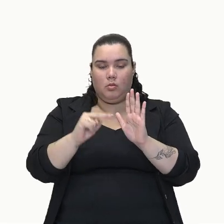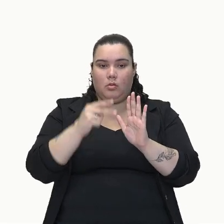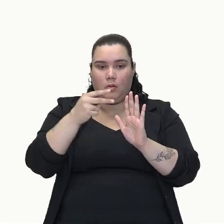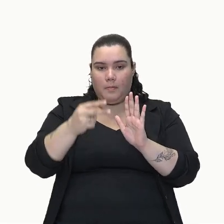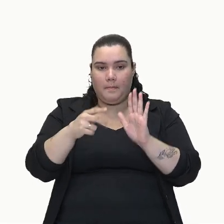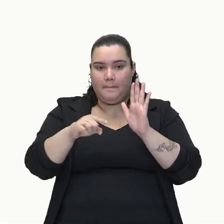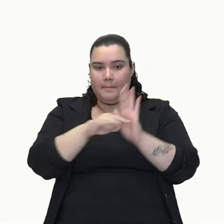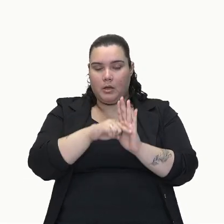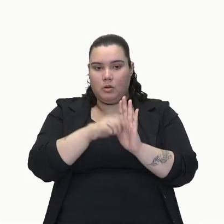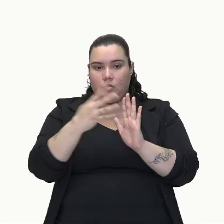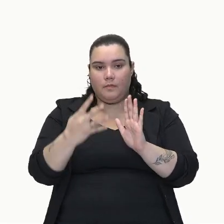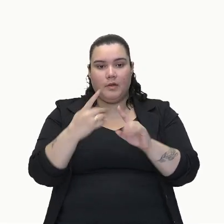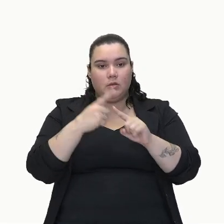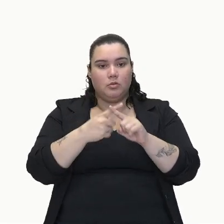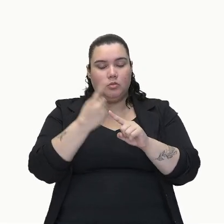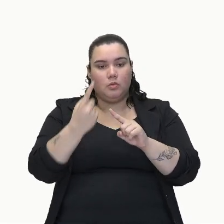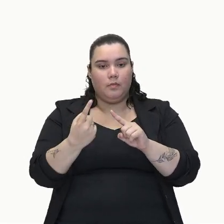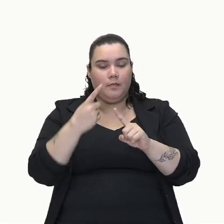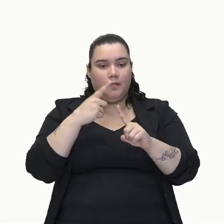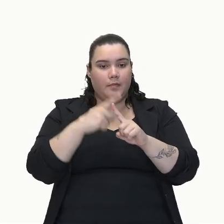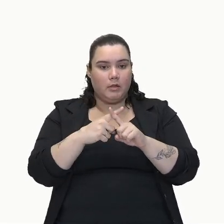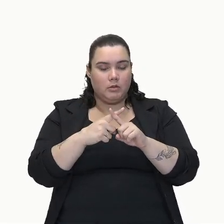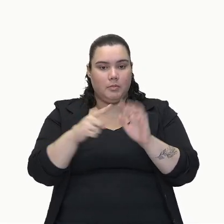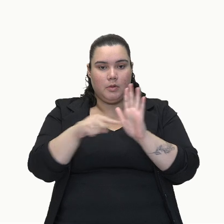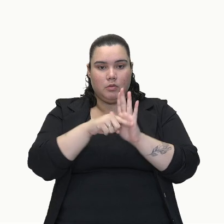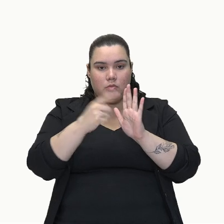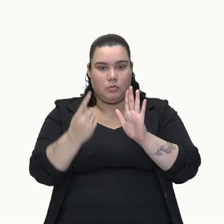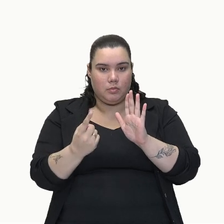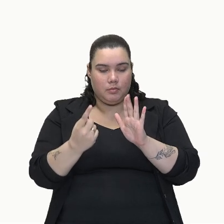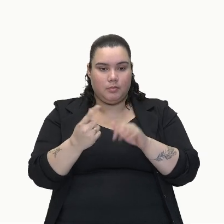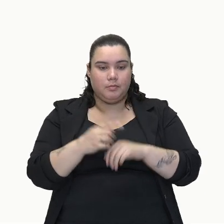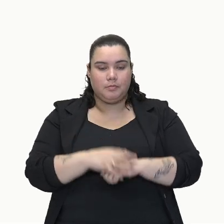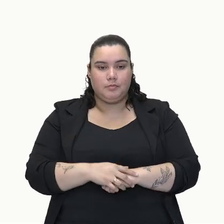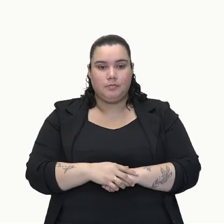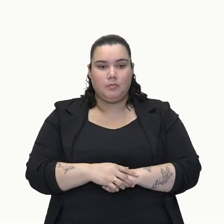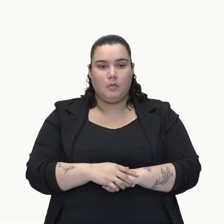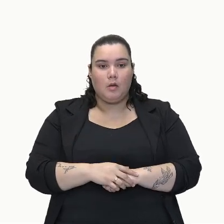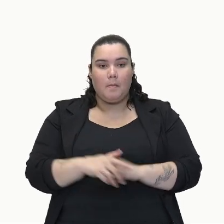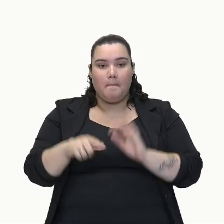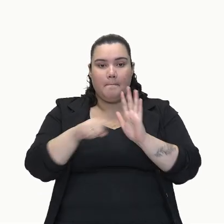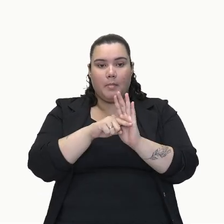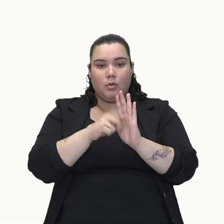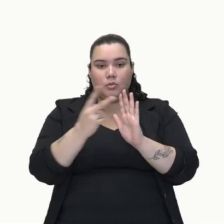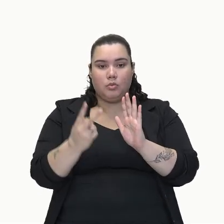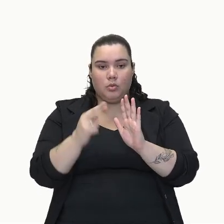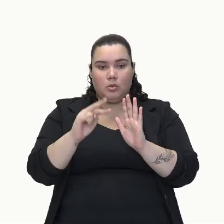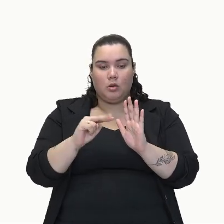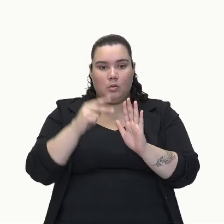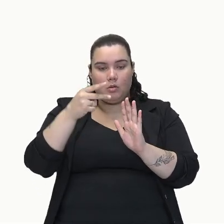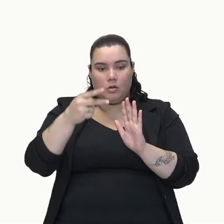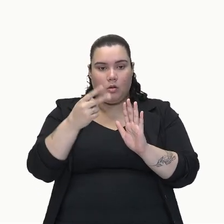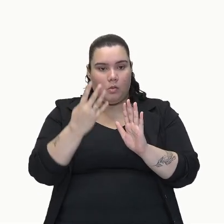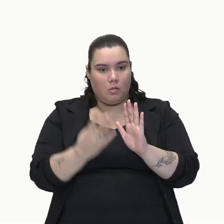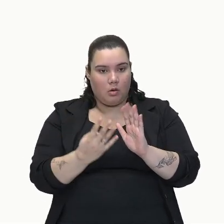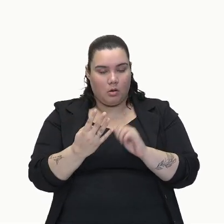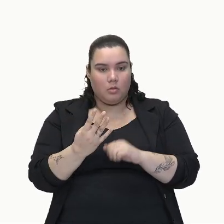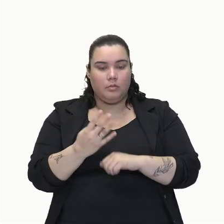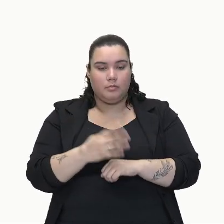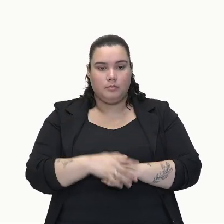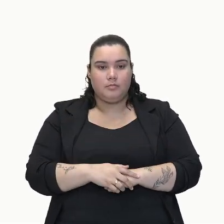quadrado, menos 4 vezes 1, vezes menos 1. Menos 2 ao quadrado é 4.